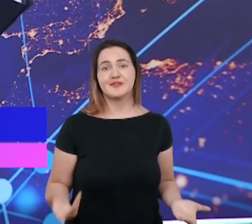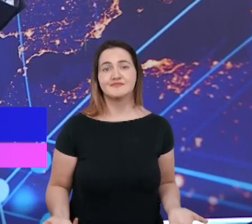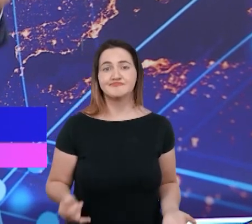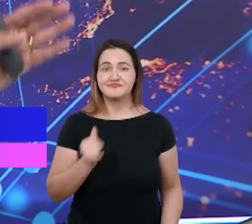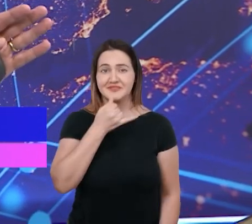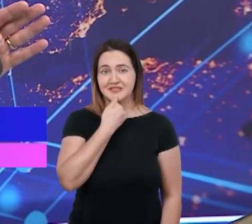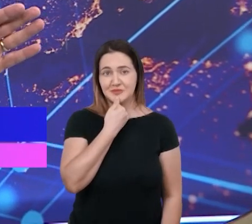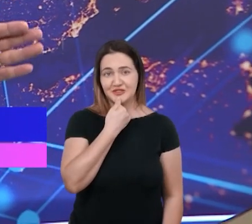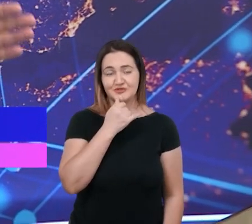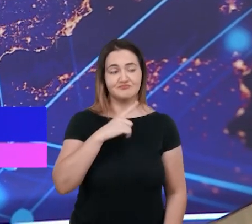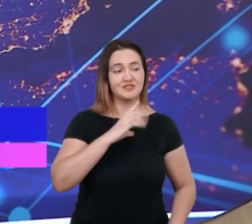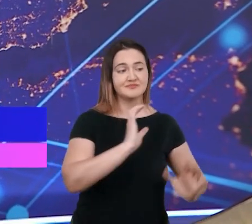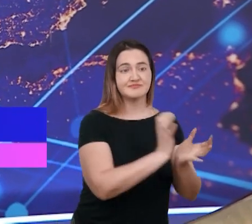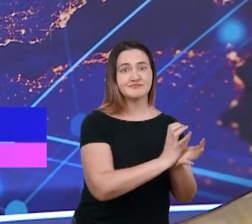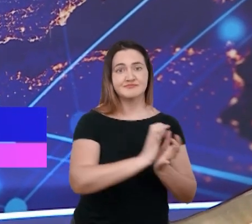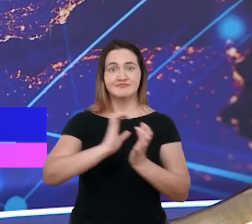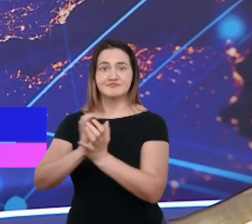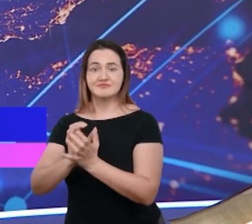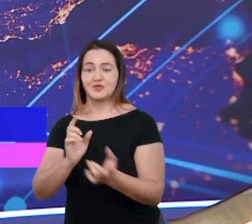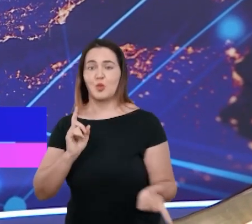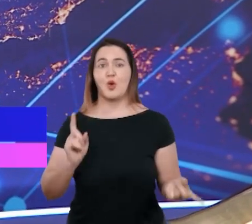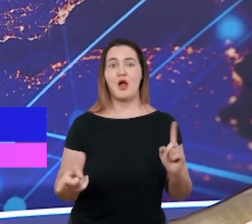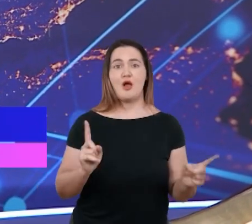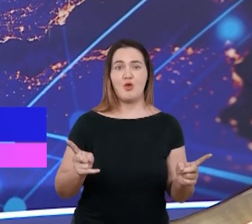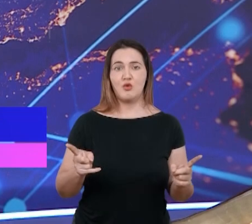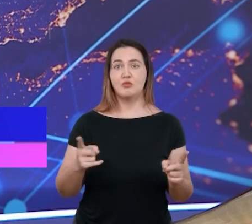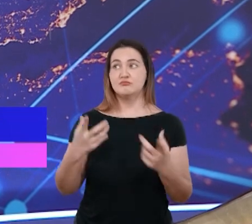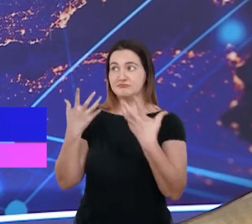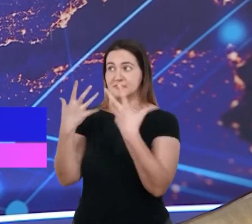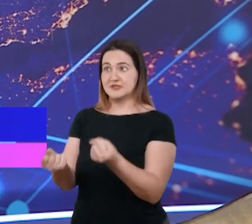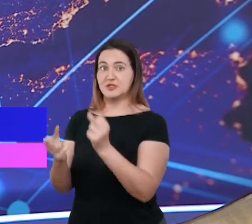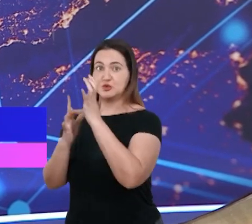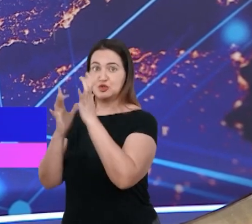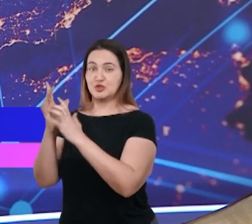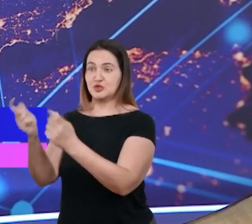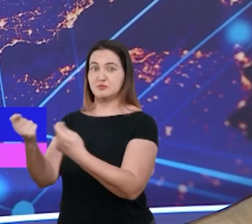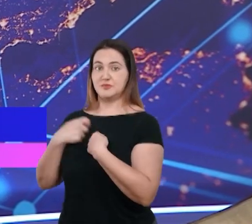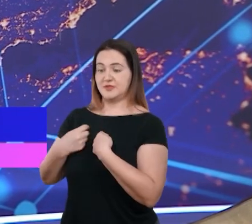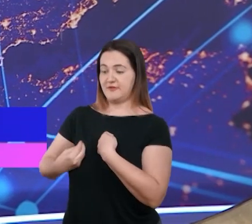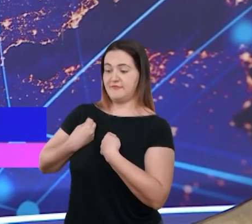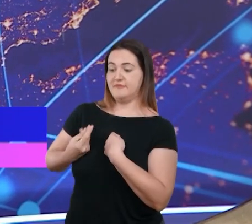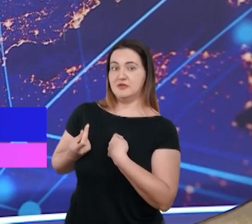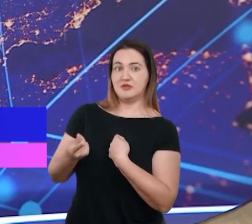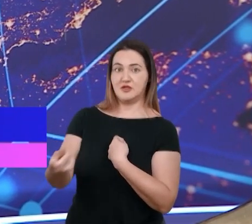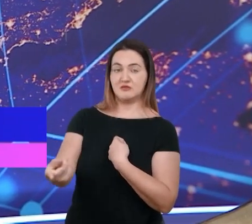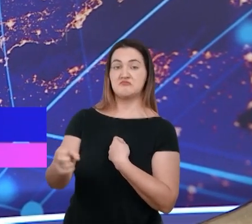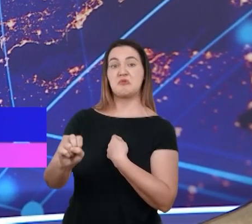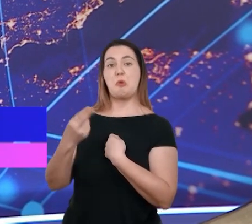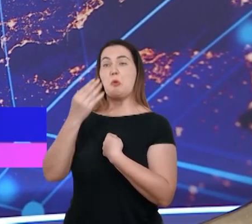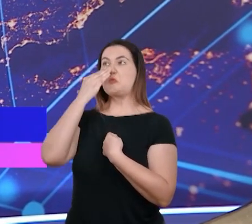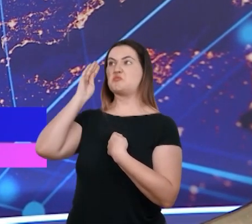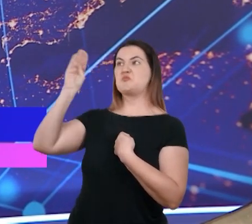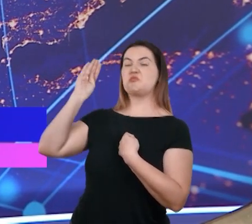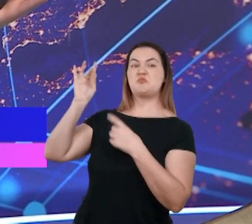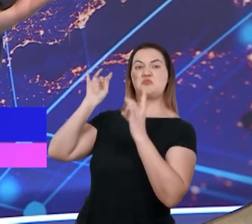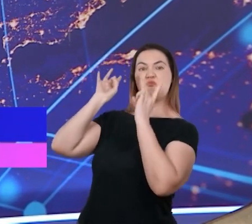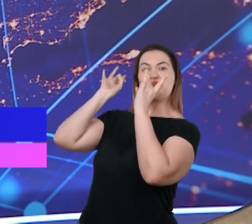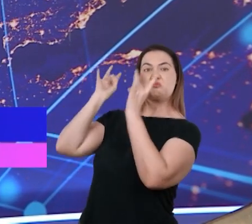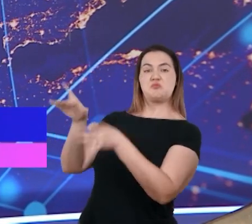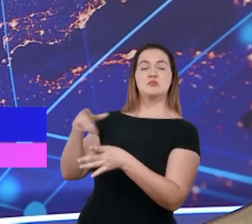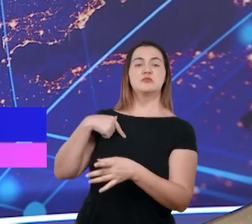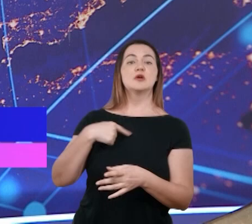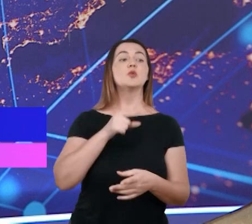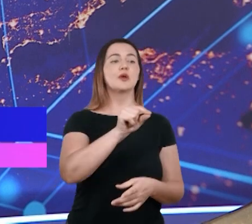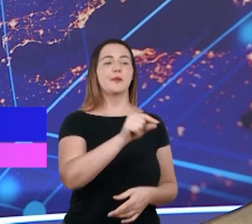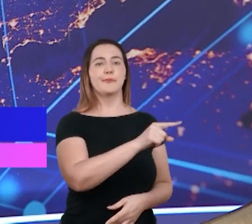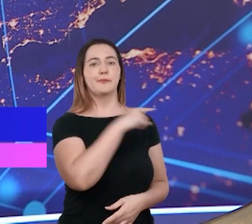que enfrentar o pagamento final do pecado, que é a sua morte eterna, que é